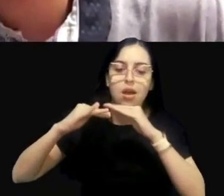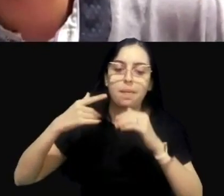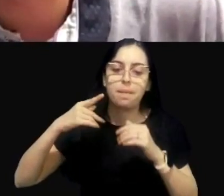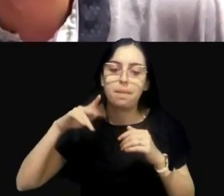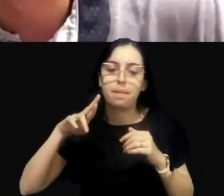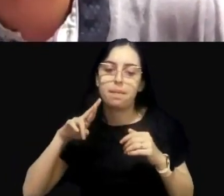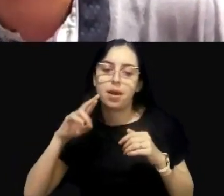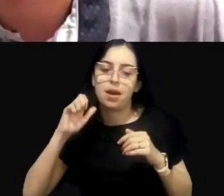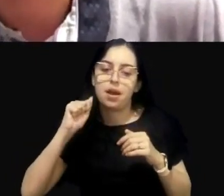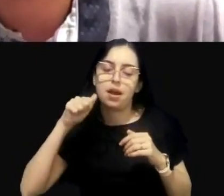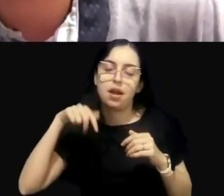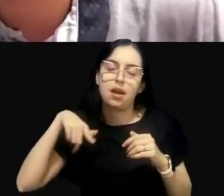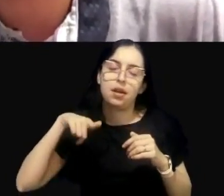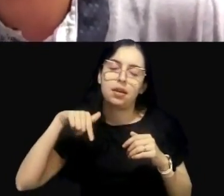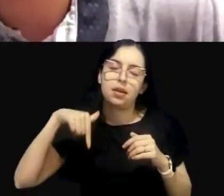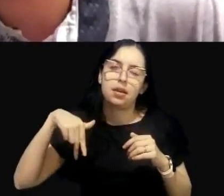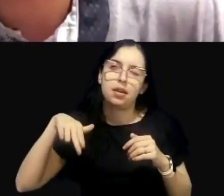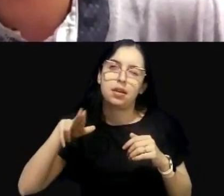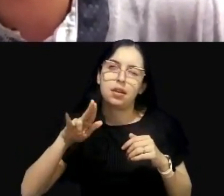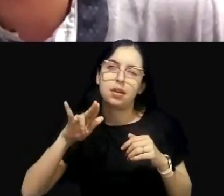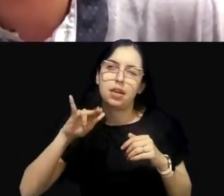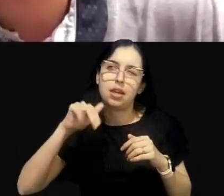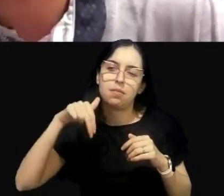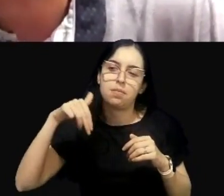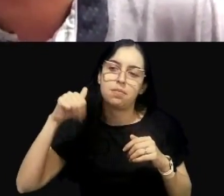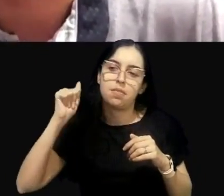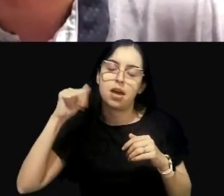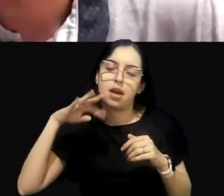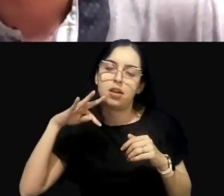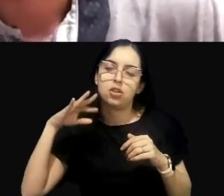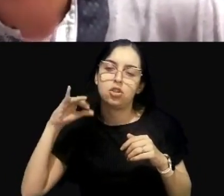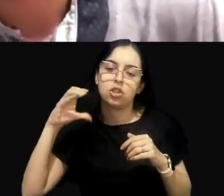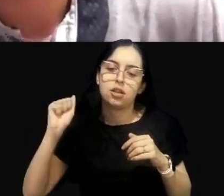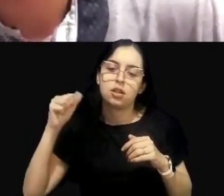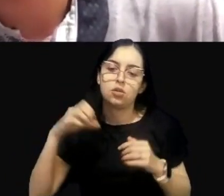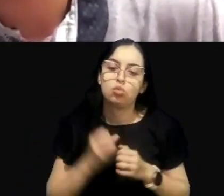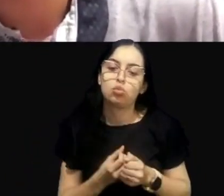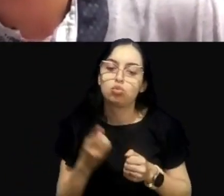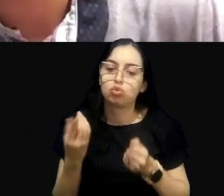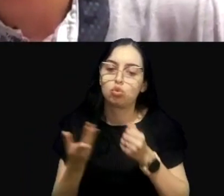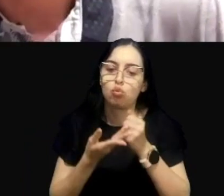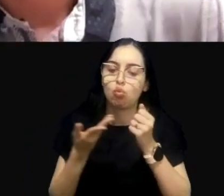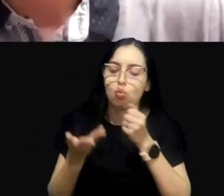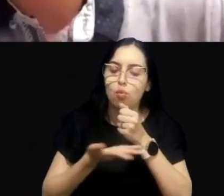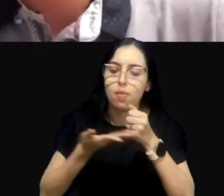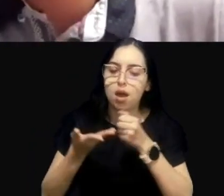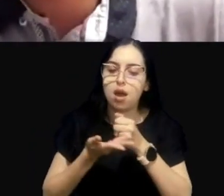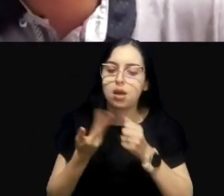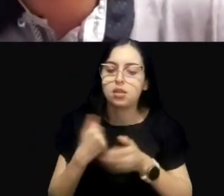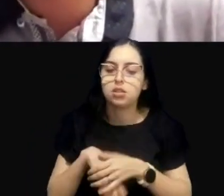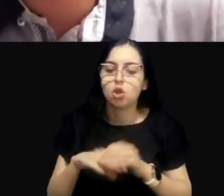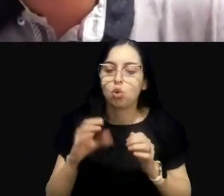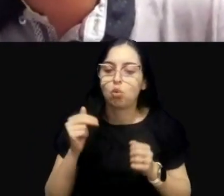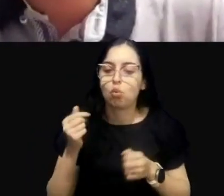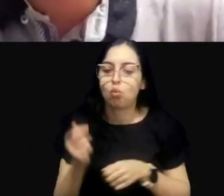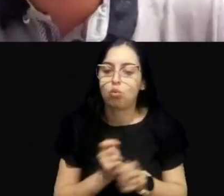forma comprometa o pragmática e que não uso comprometa desses a essência padrões do como um instrumento de controle. Porque daqui a pouco vão dizer, eu estou com um padrão ambiental aqui,